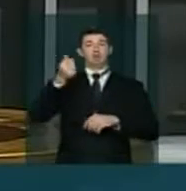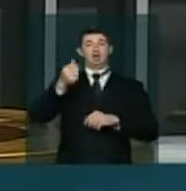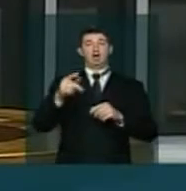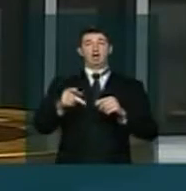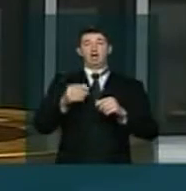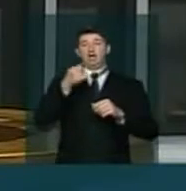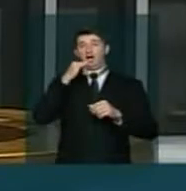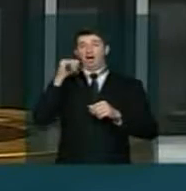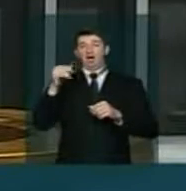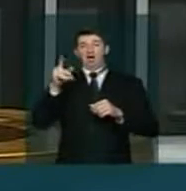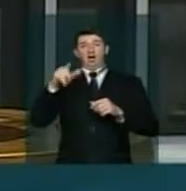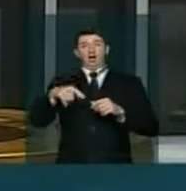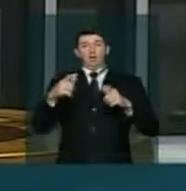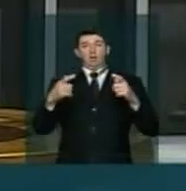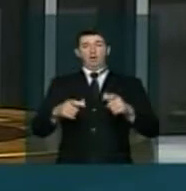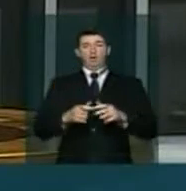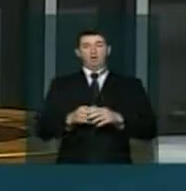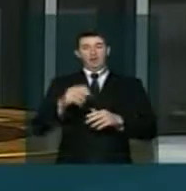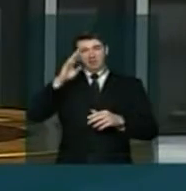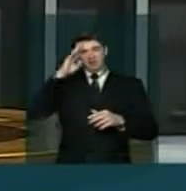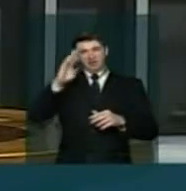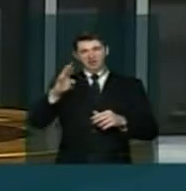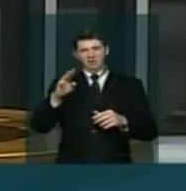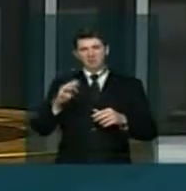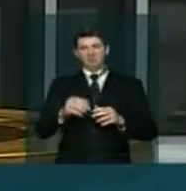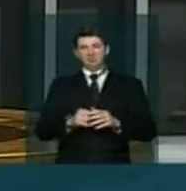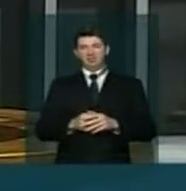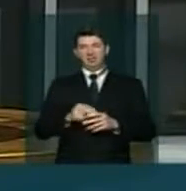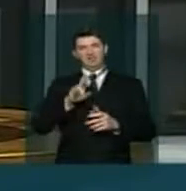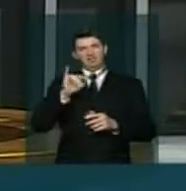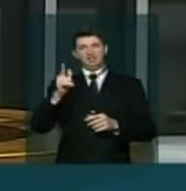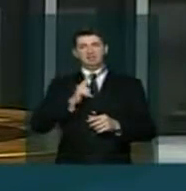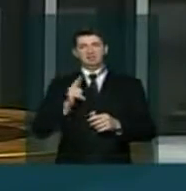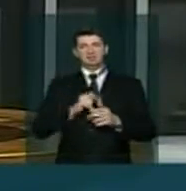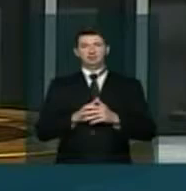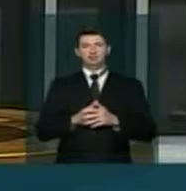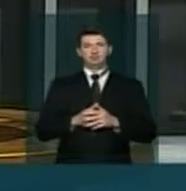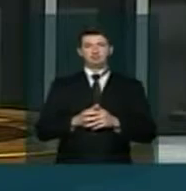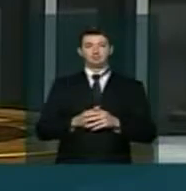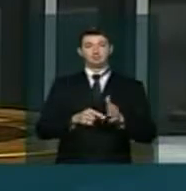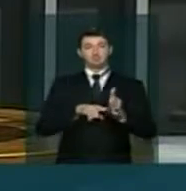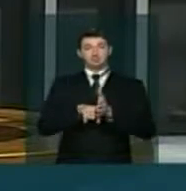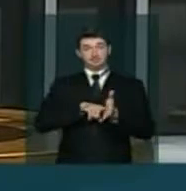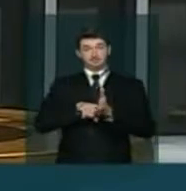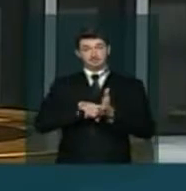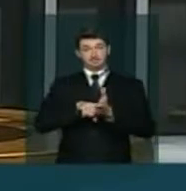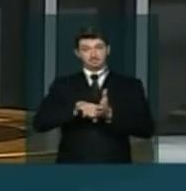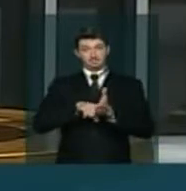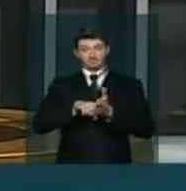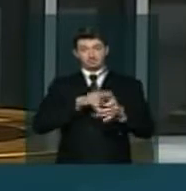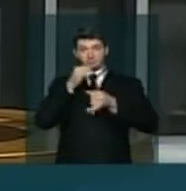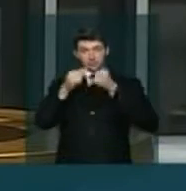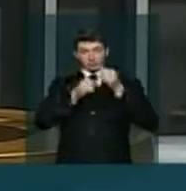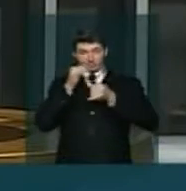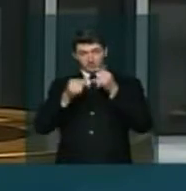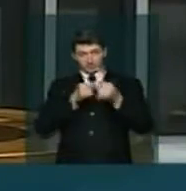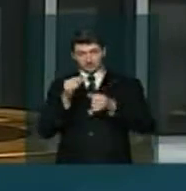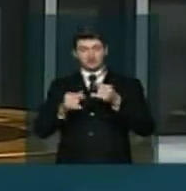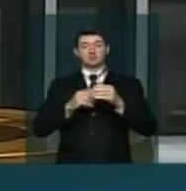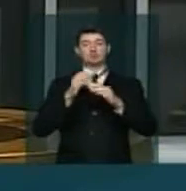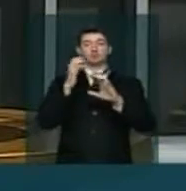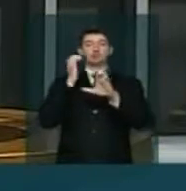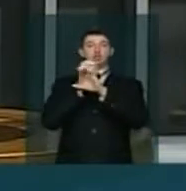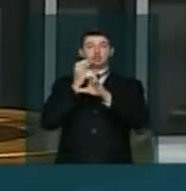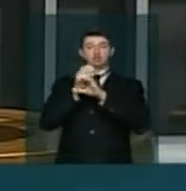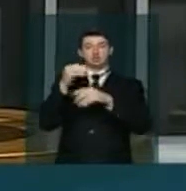Energia, que é um dos principais centros, será um dos principais centros de pesquisa e formação de